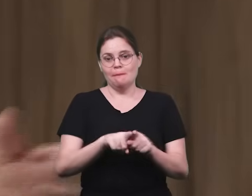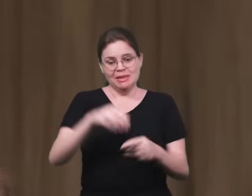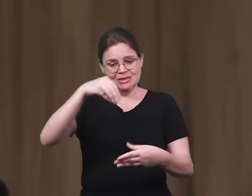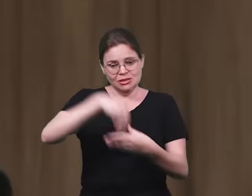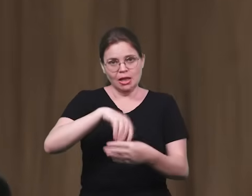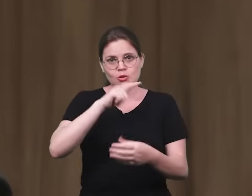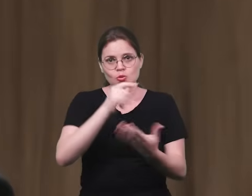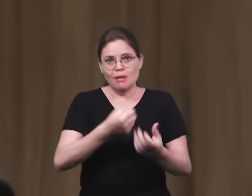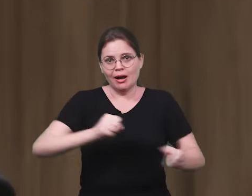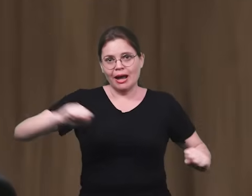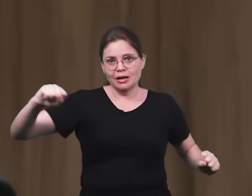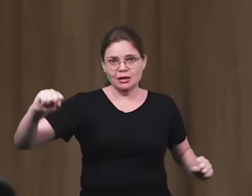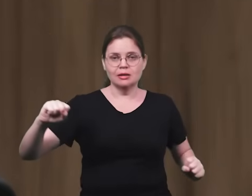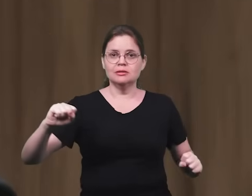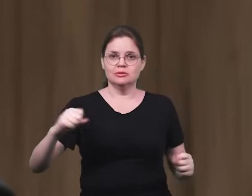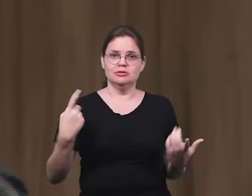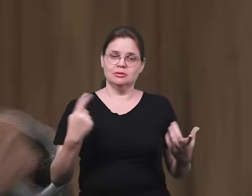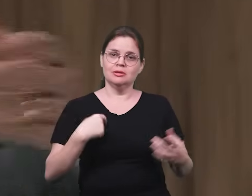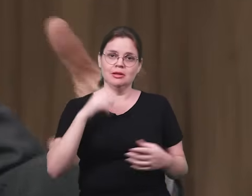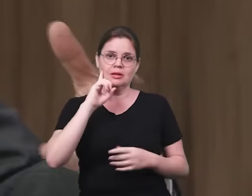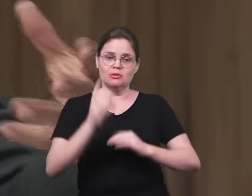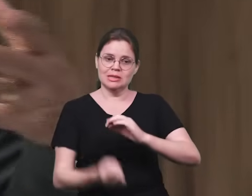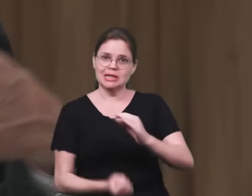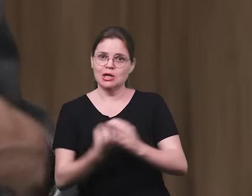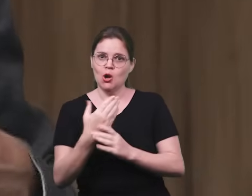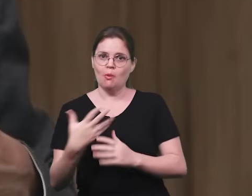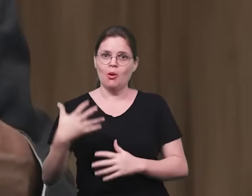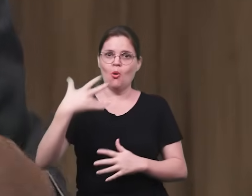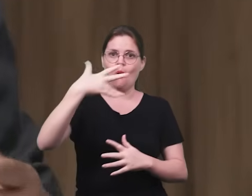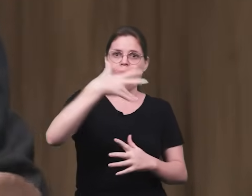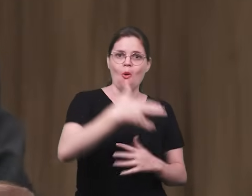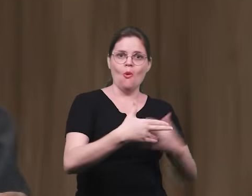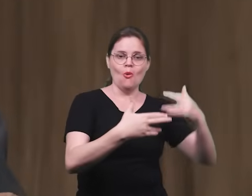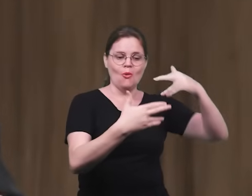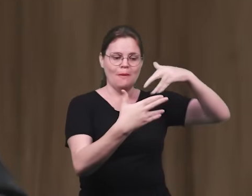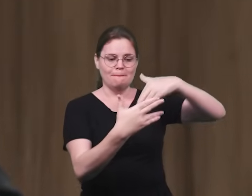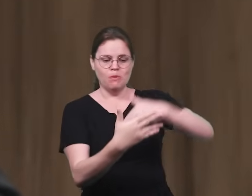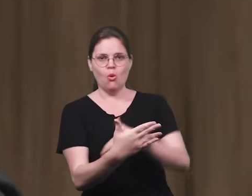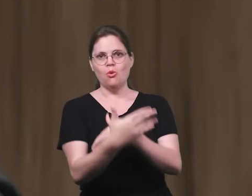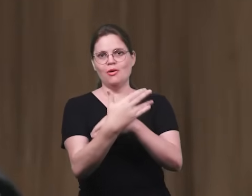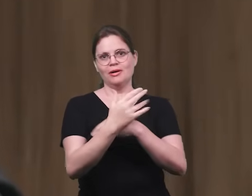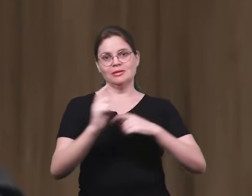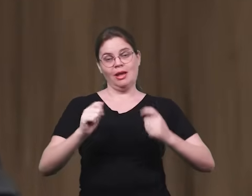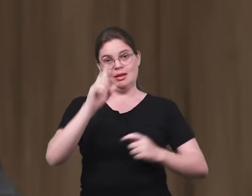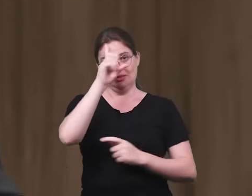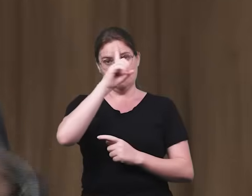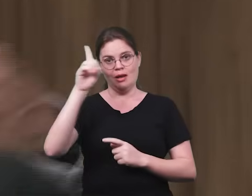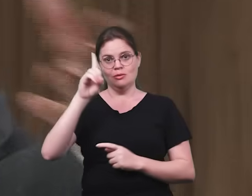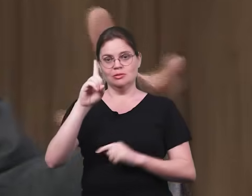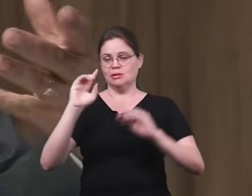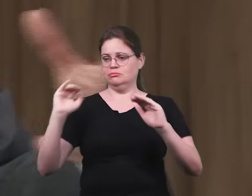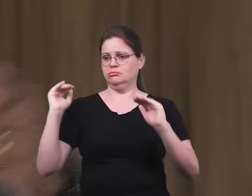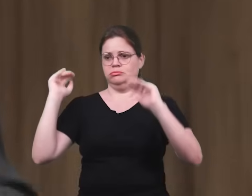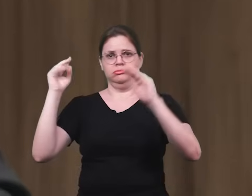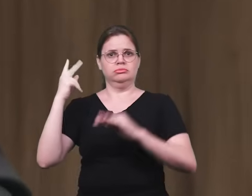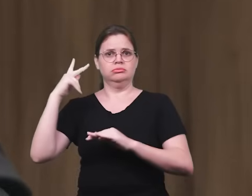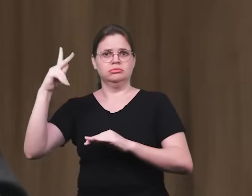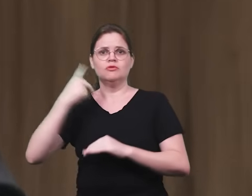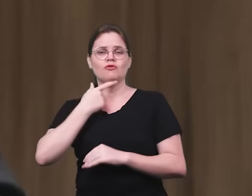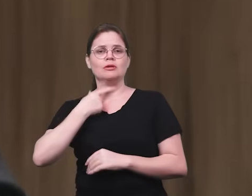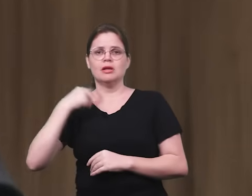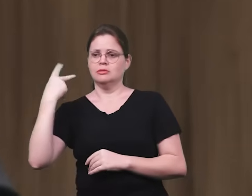para aquela finalidade. Sim. Não é? E Deus, na sua soberana autoridade, ele o faz